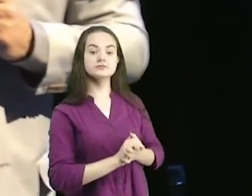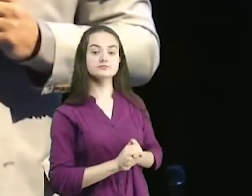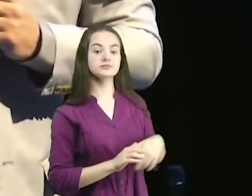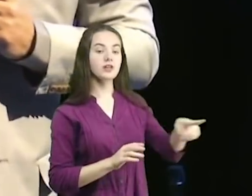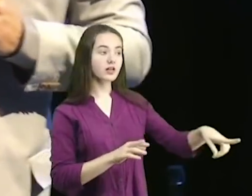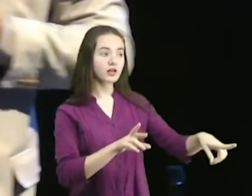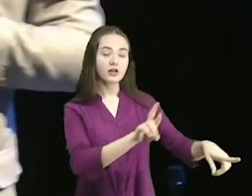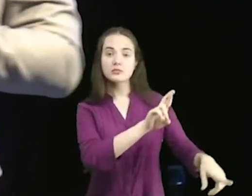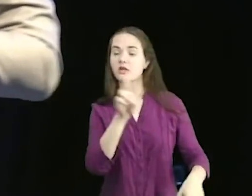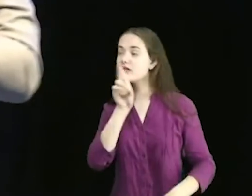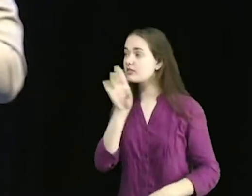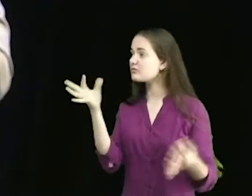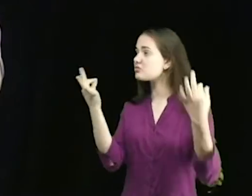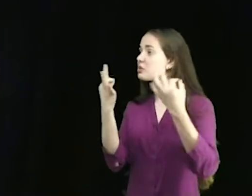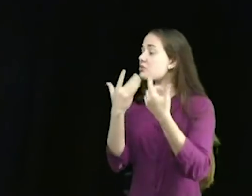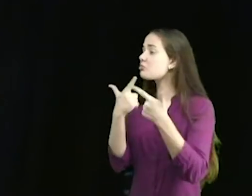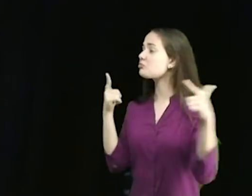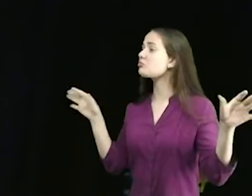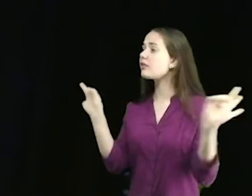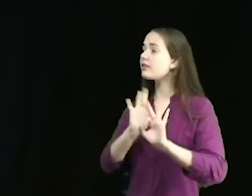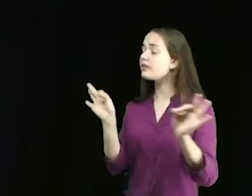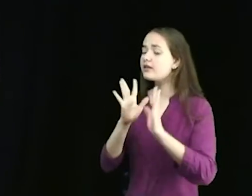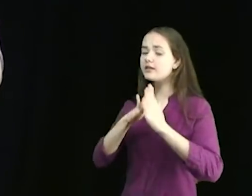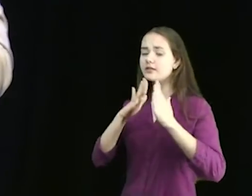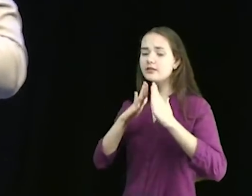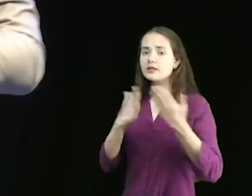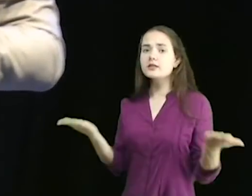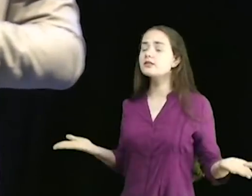nada. Ela vai dizer: não tenho nada.